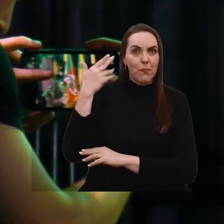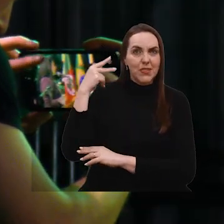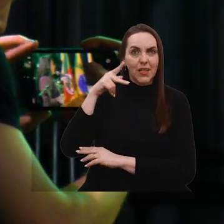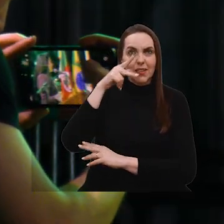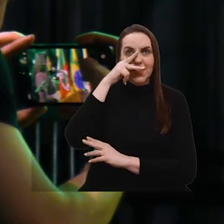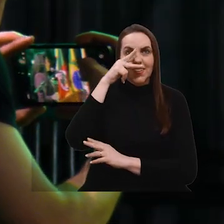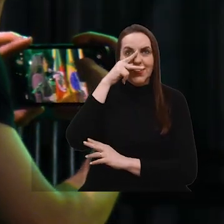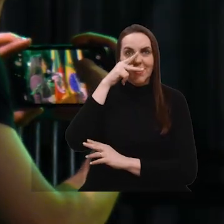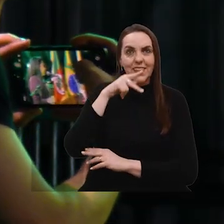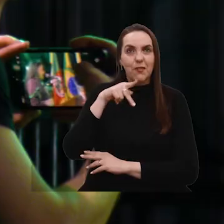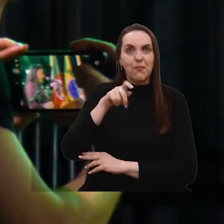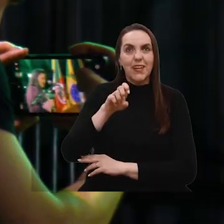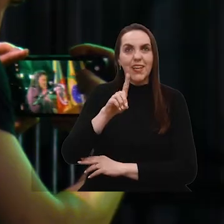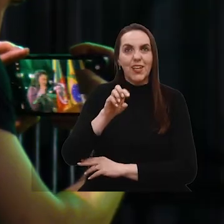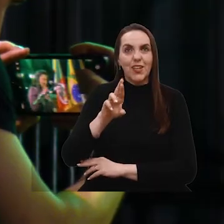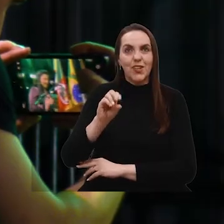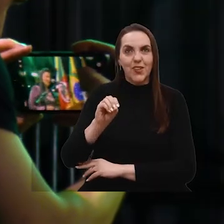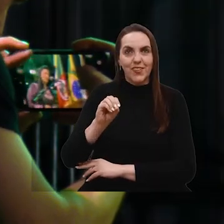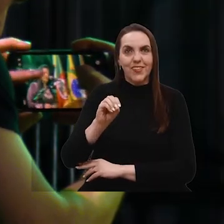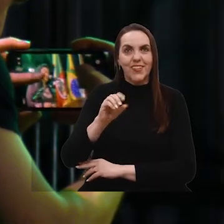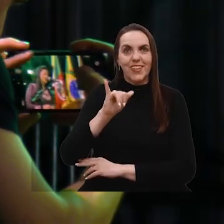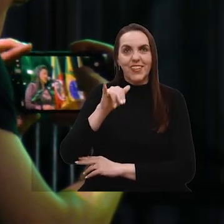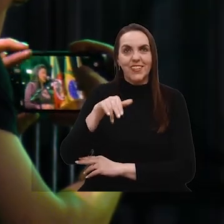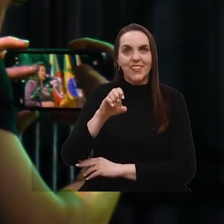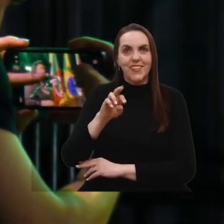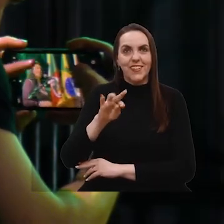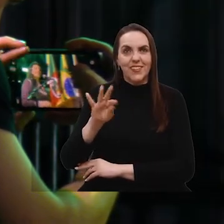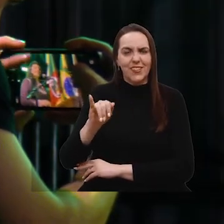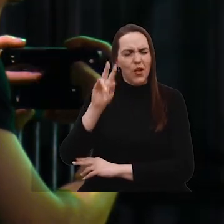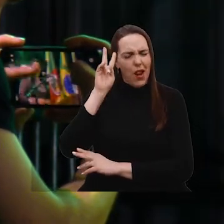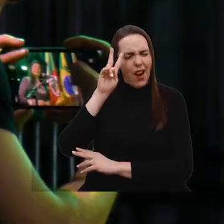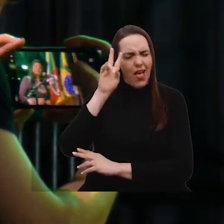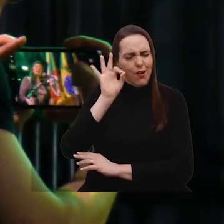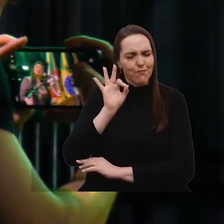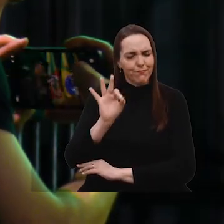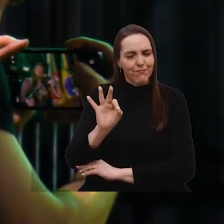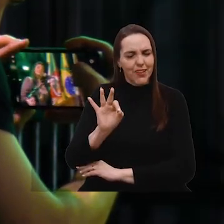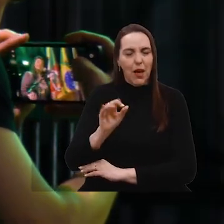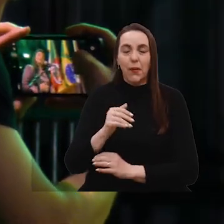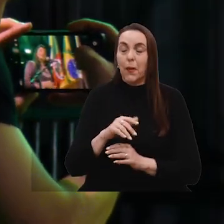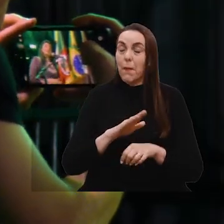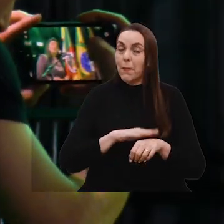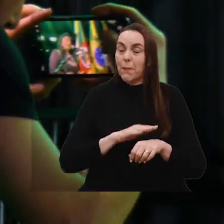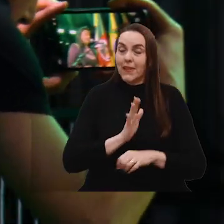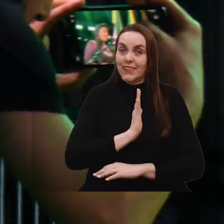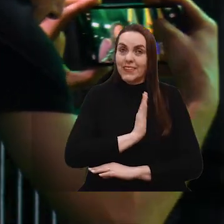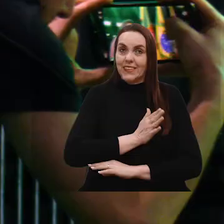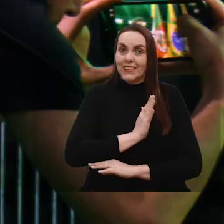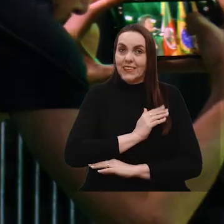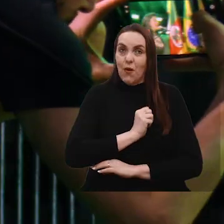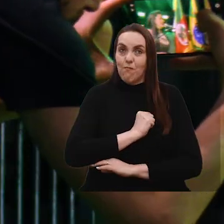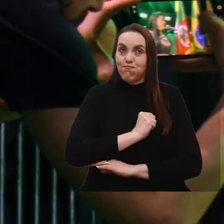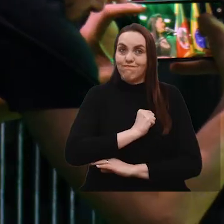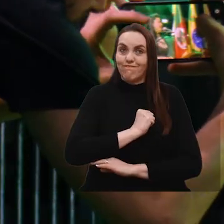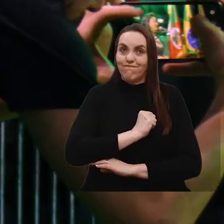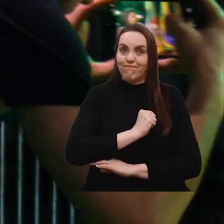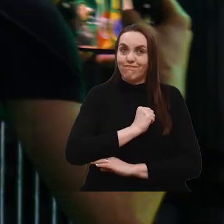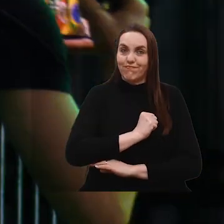então vereador Pedro Incerti. Lembro bem disso. Então, imaginem nesse momento como fica o meu